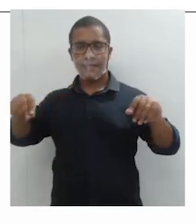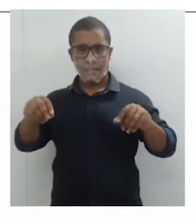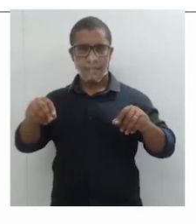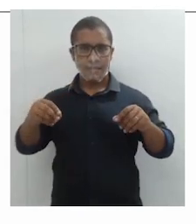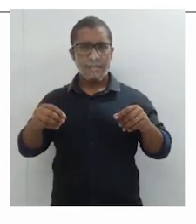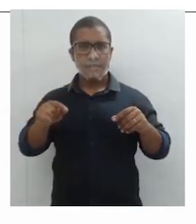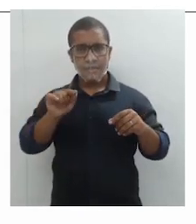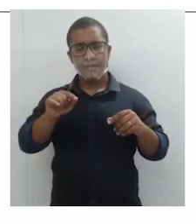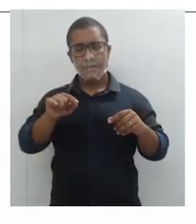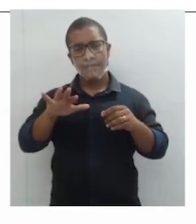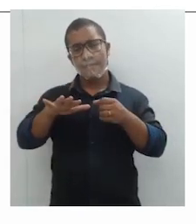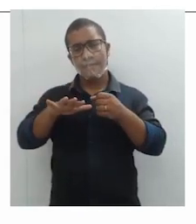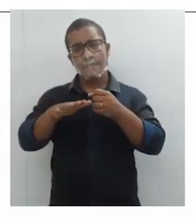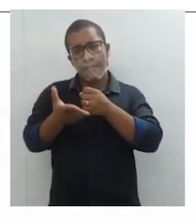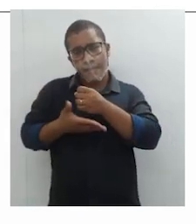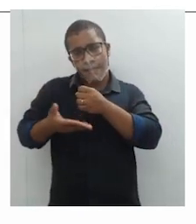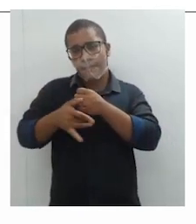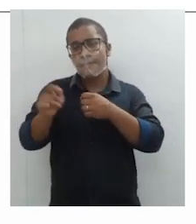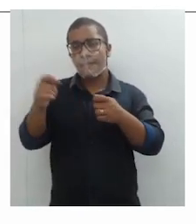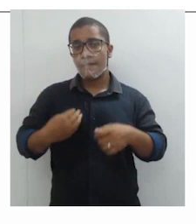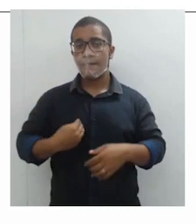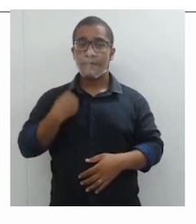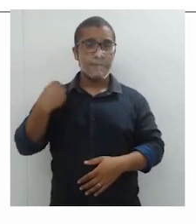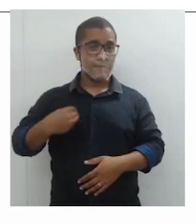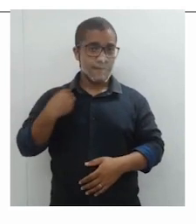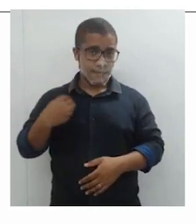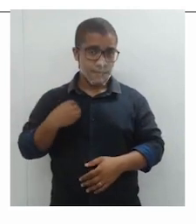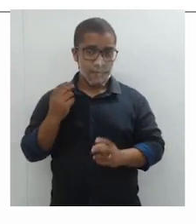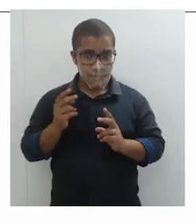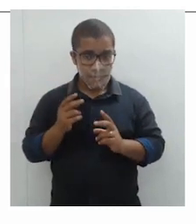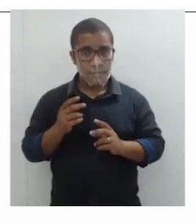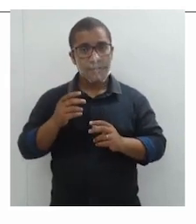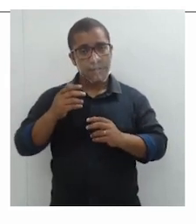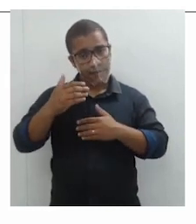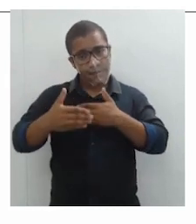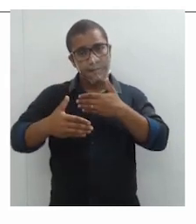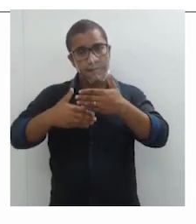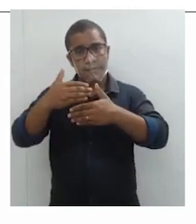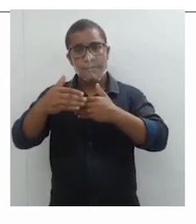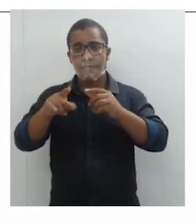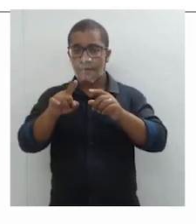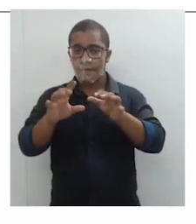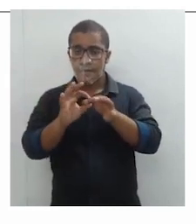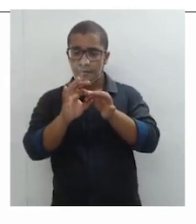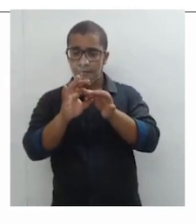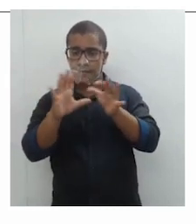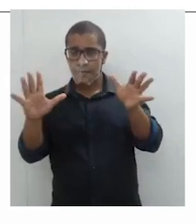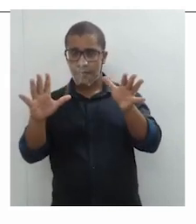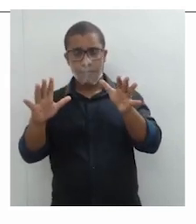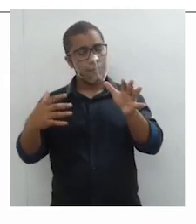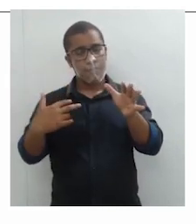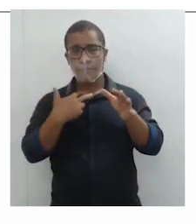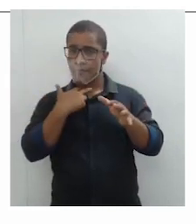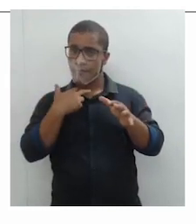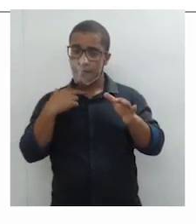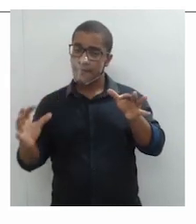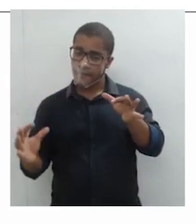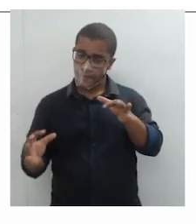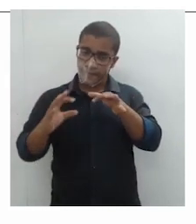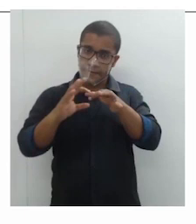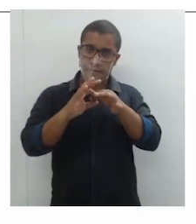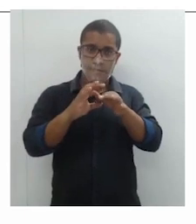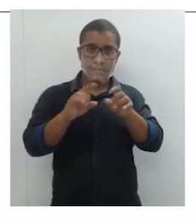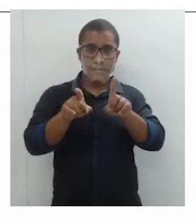é condição básica para a sua sobrevivência EA portanto elemento inseparável de seus vivos e